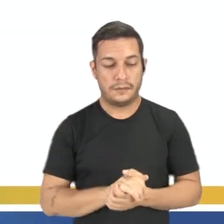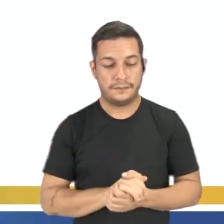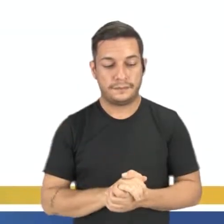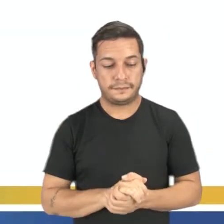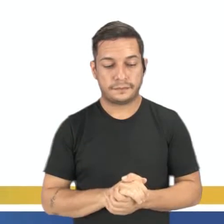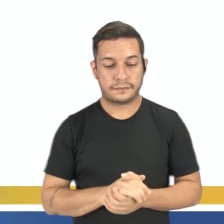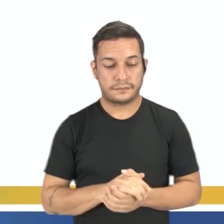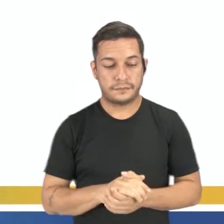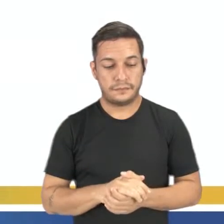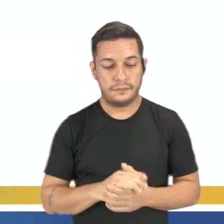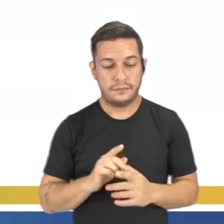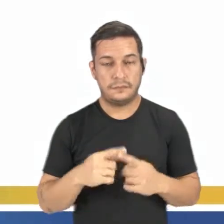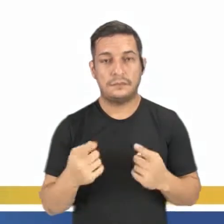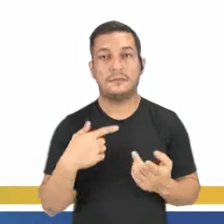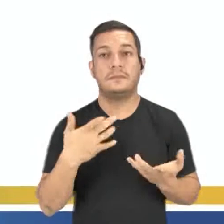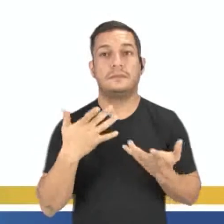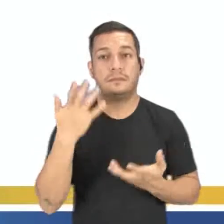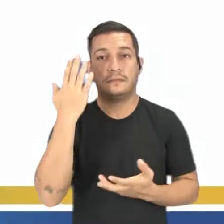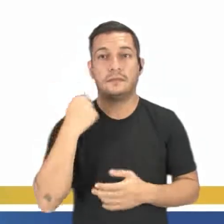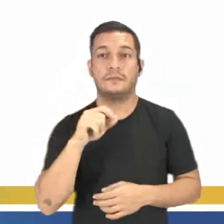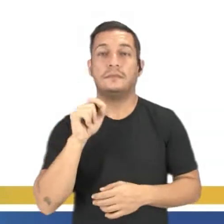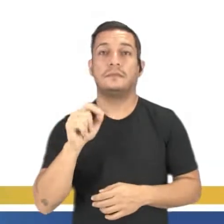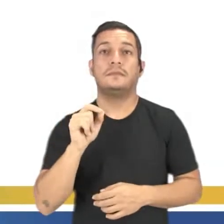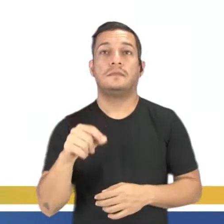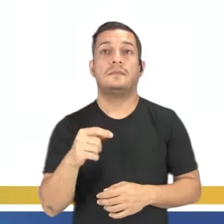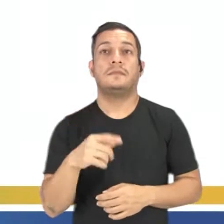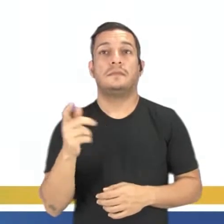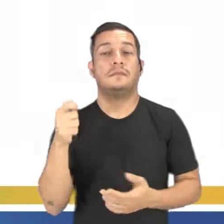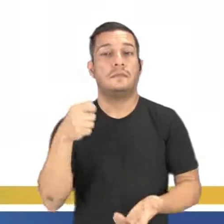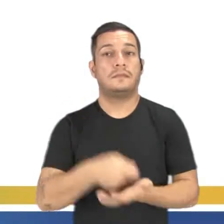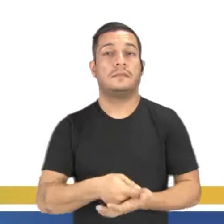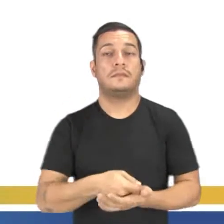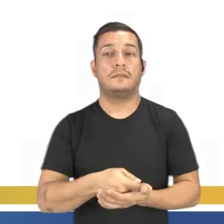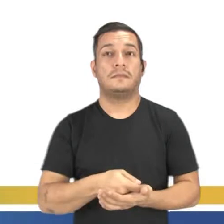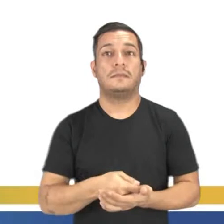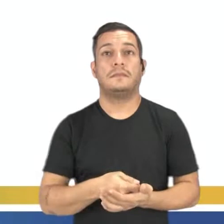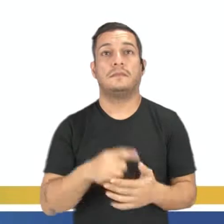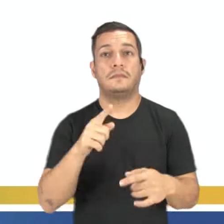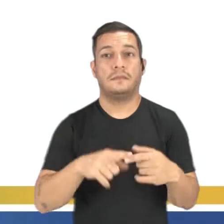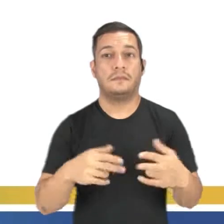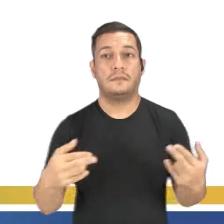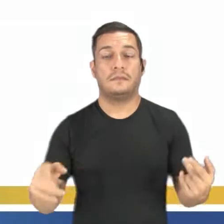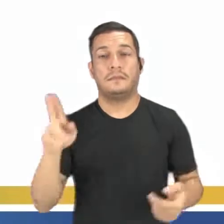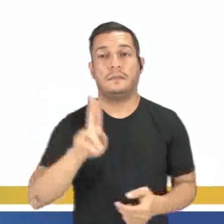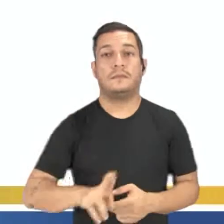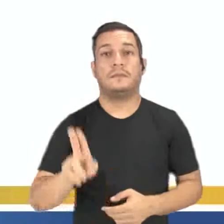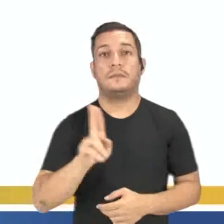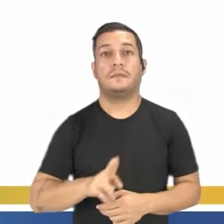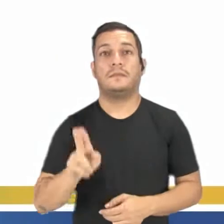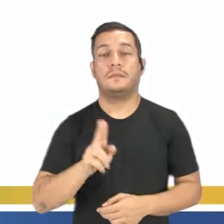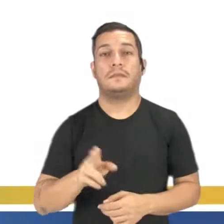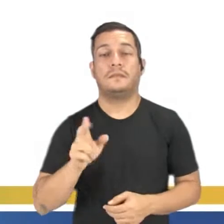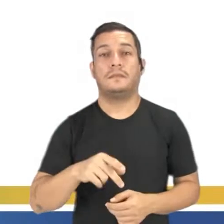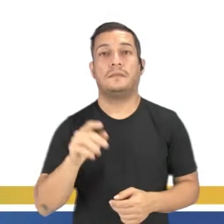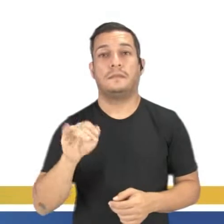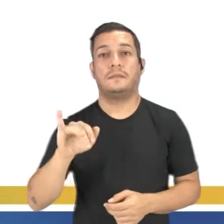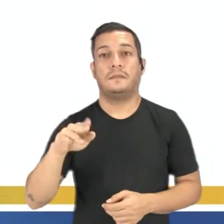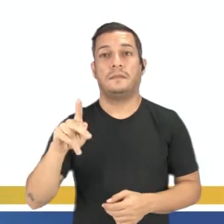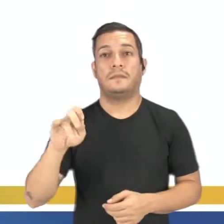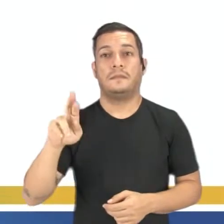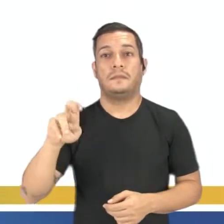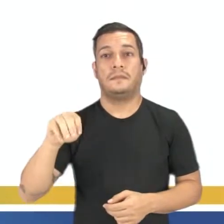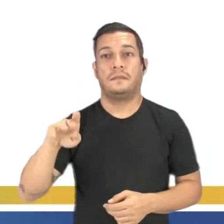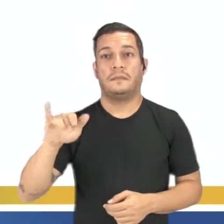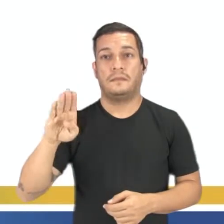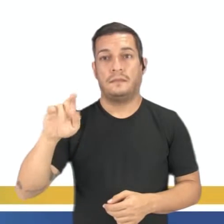impermeabilizar. Porém, o que ele quer saber é quanto ele pagará pelo material utilizado para